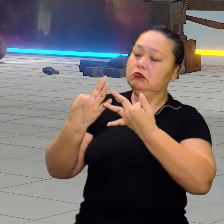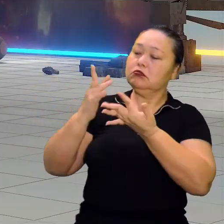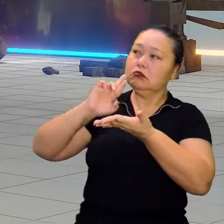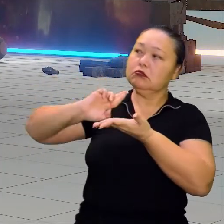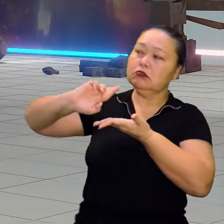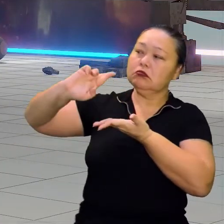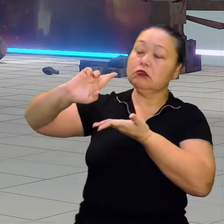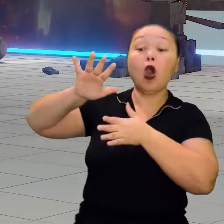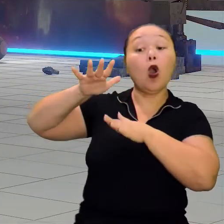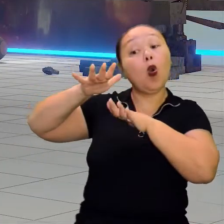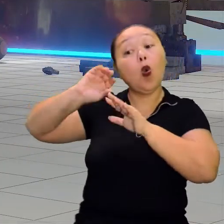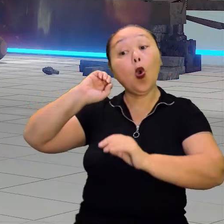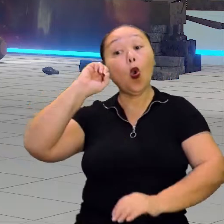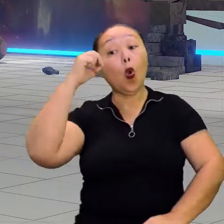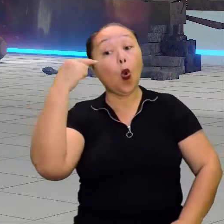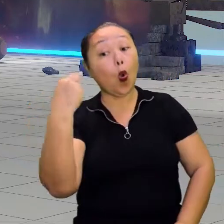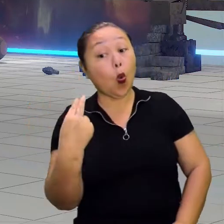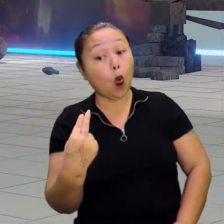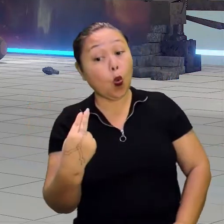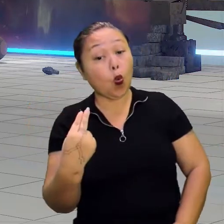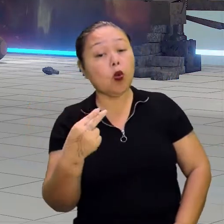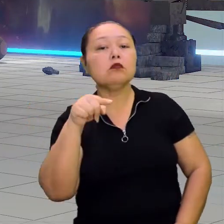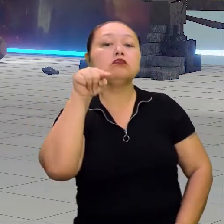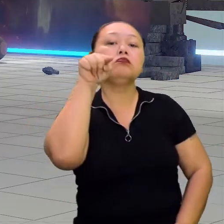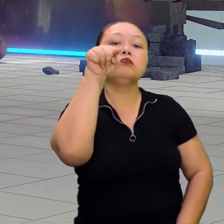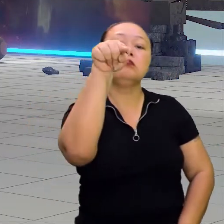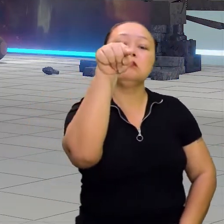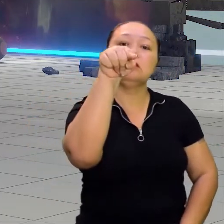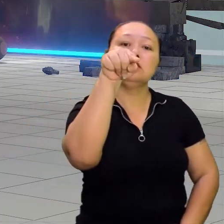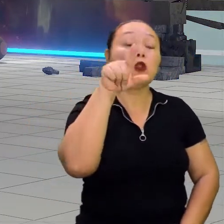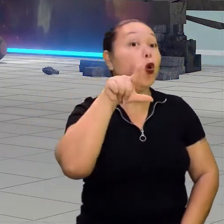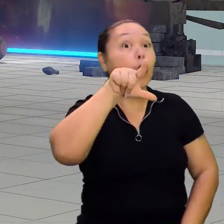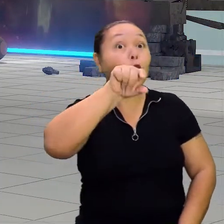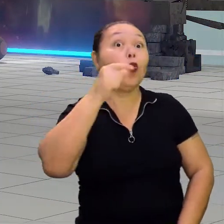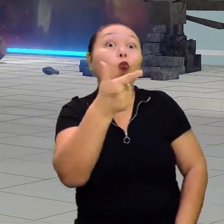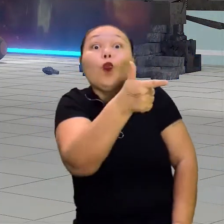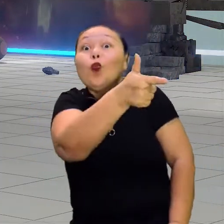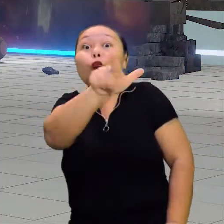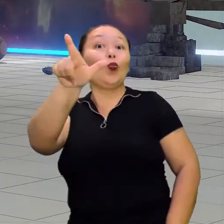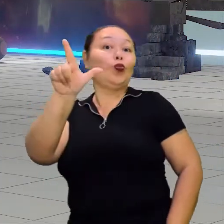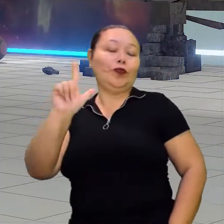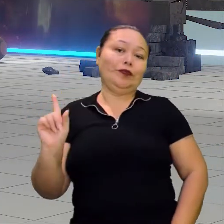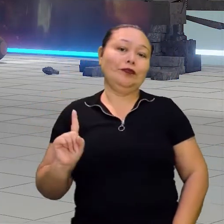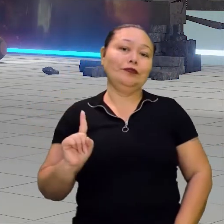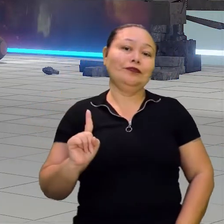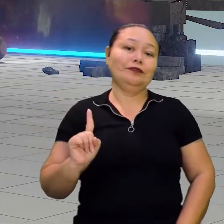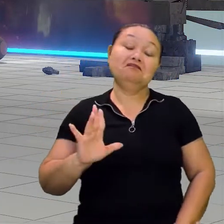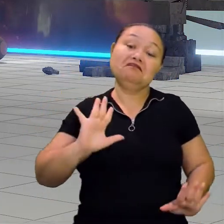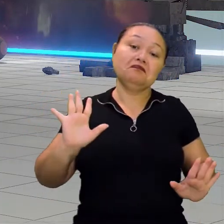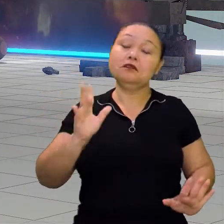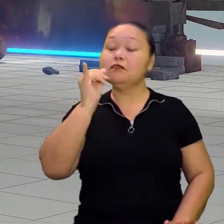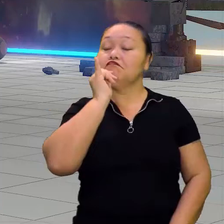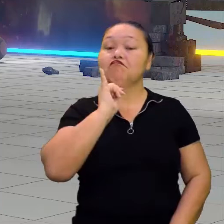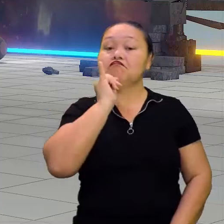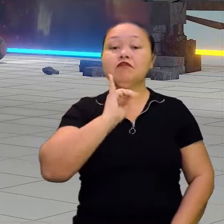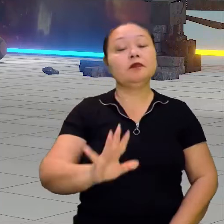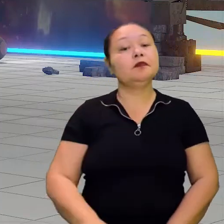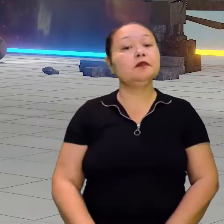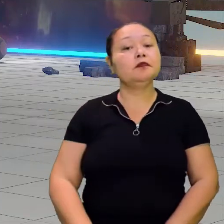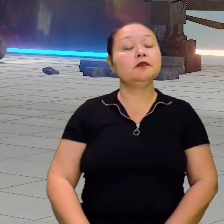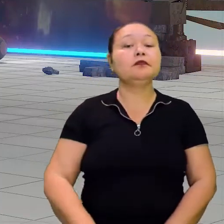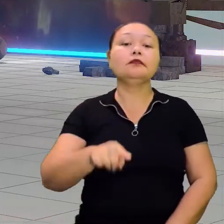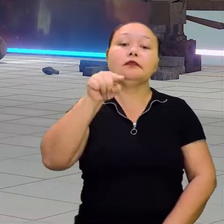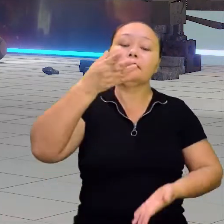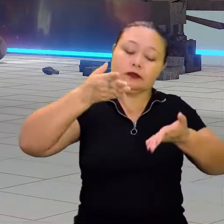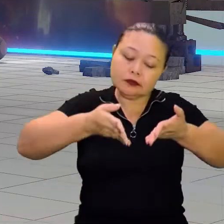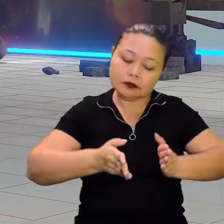ou, em algumas circunstâncias, você acaba tomando outro caminho. Por exemplo,